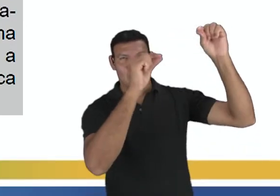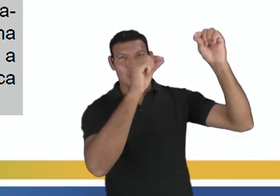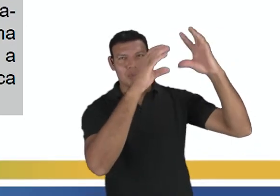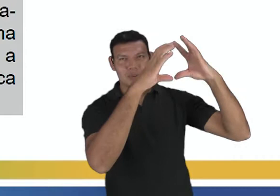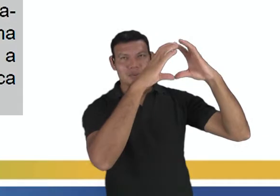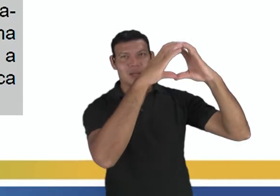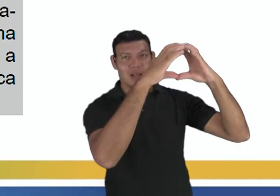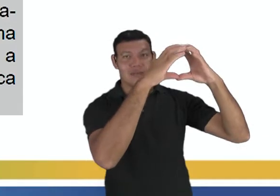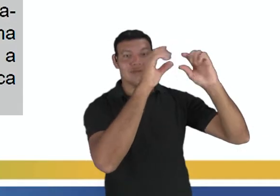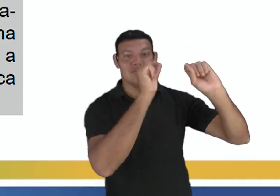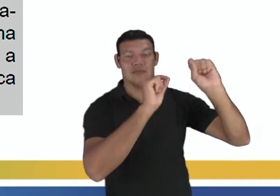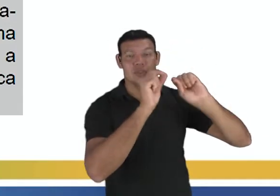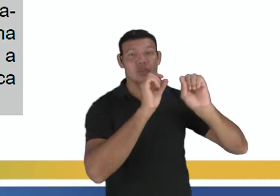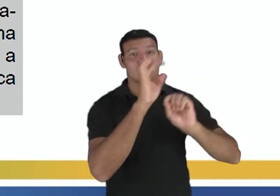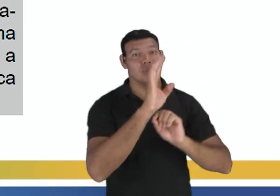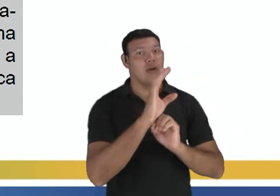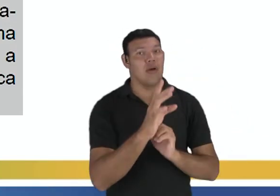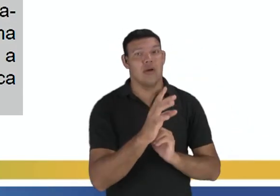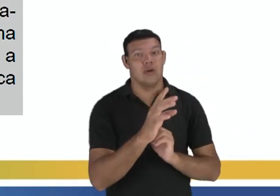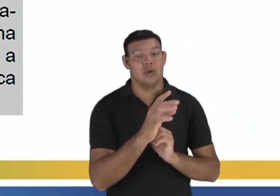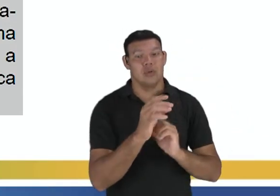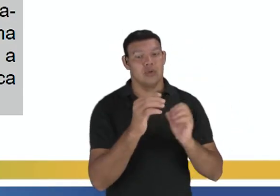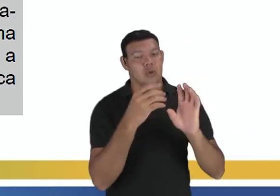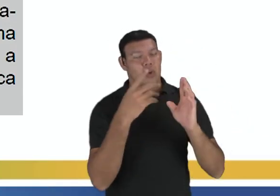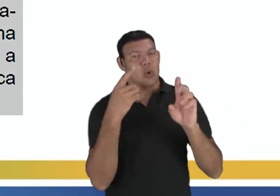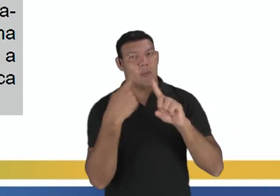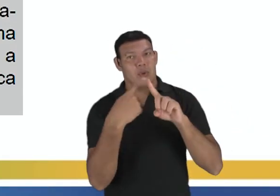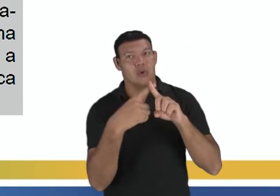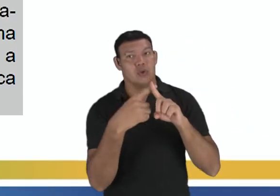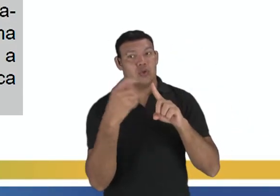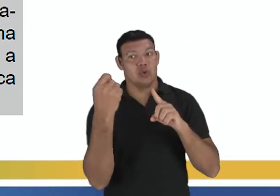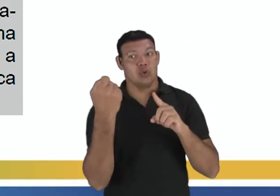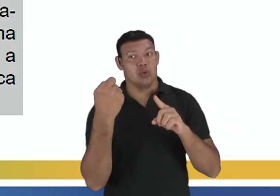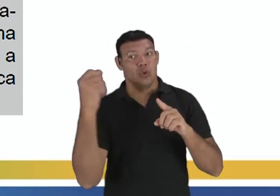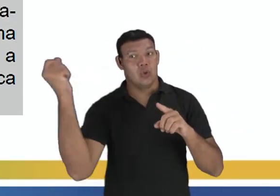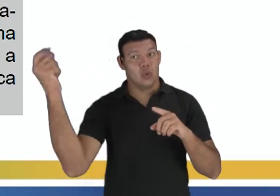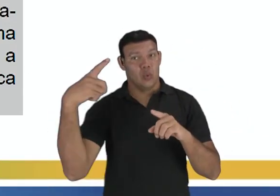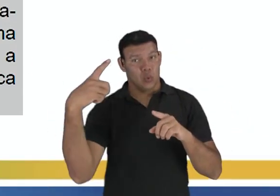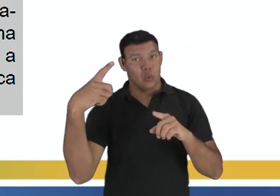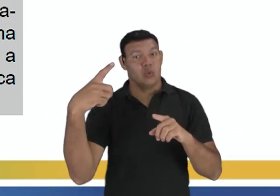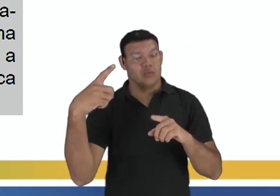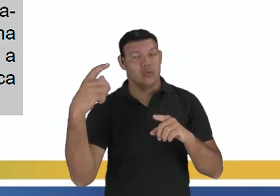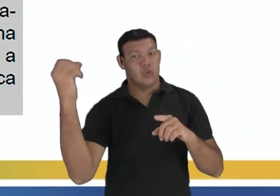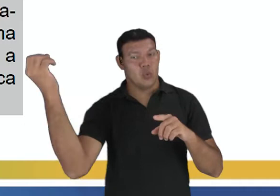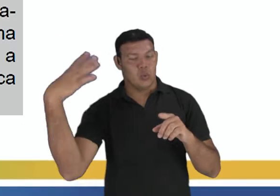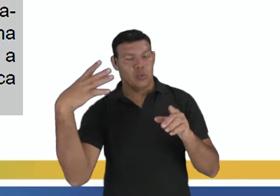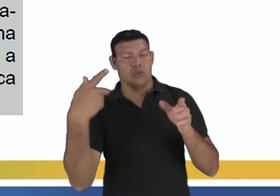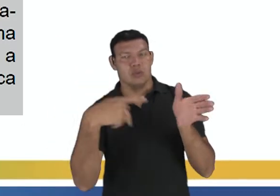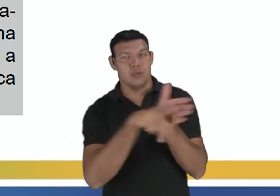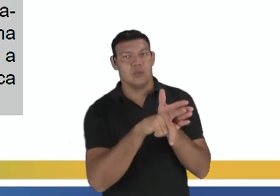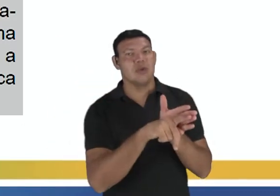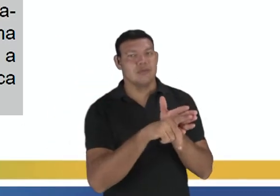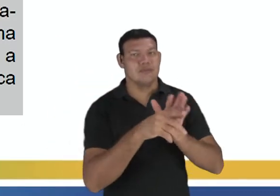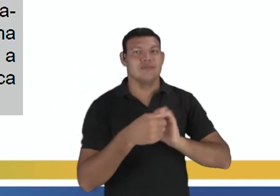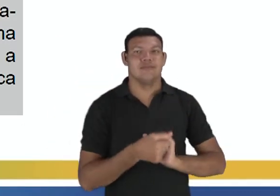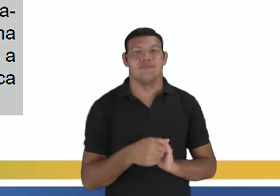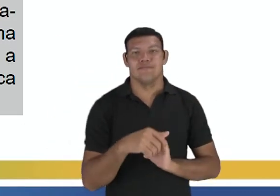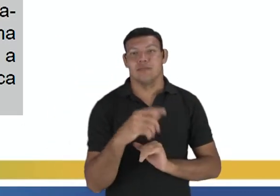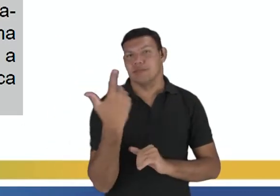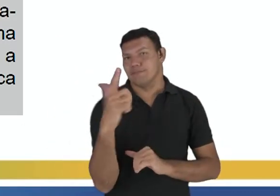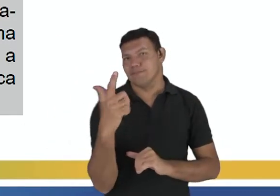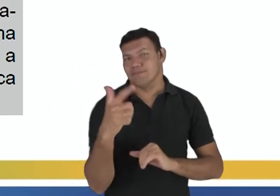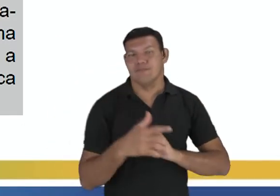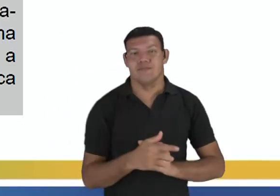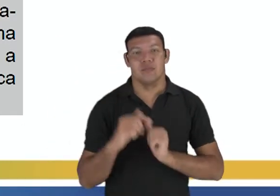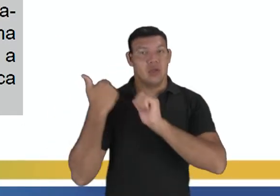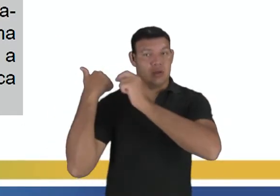que nós estamos vendo é a reflexão da luz do Sol, porque a Lua em si ela não tem luz própria, ela é um objeto iluminado, tá? A